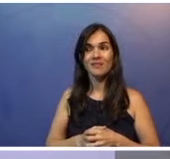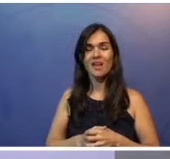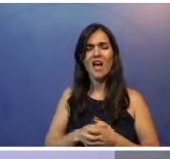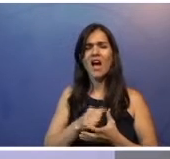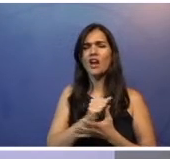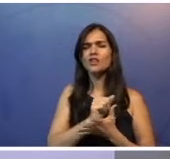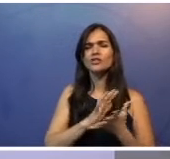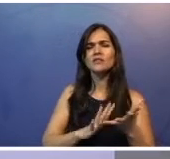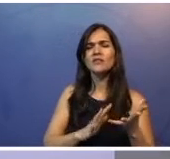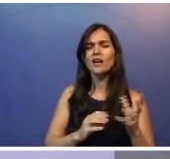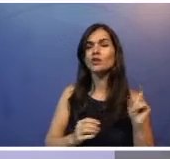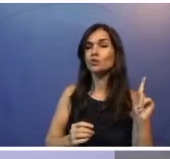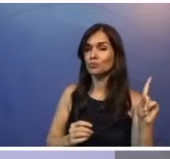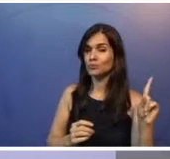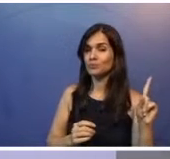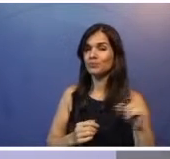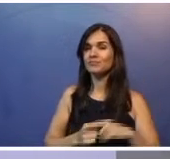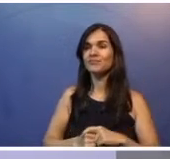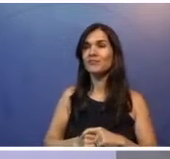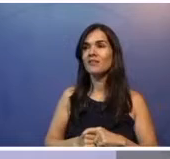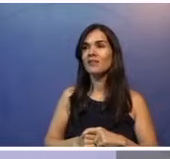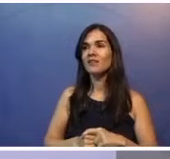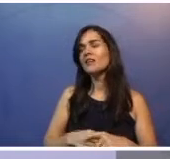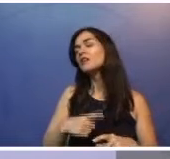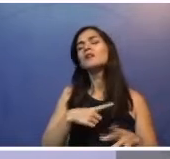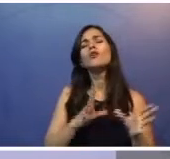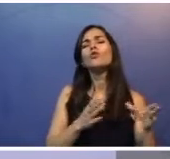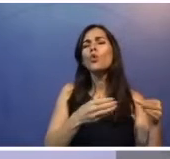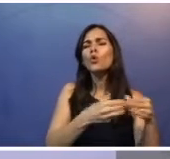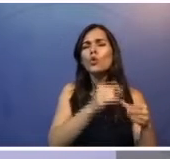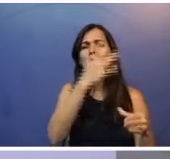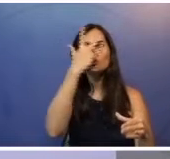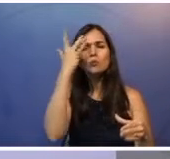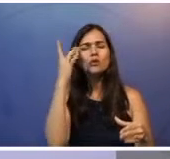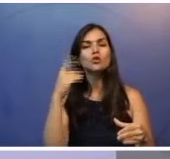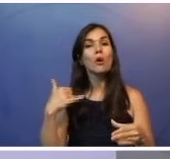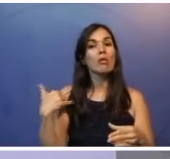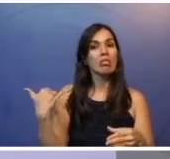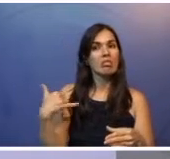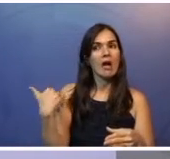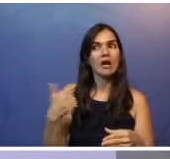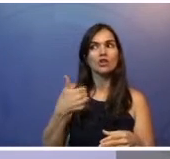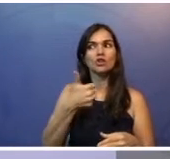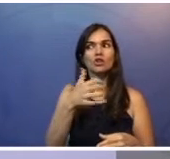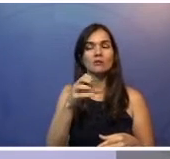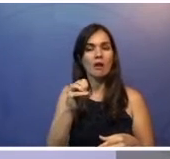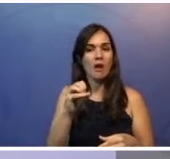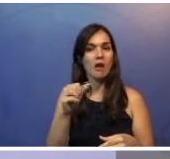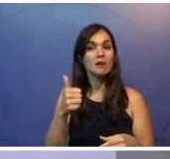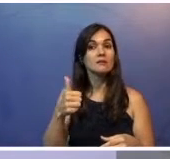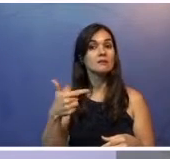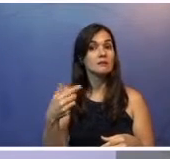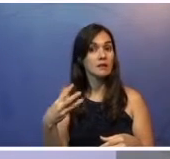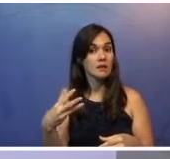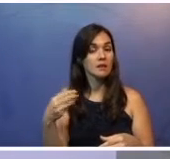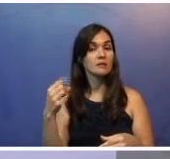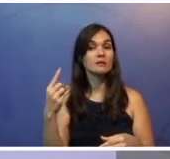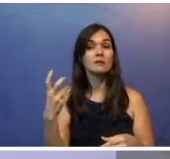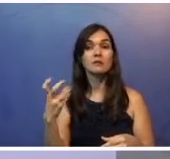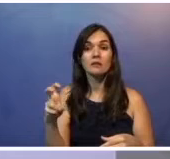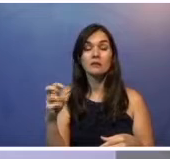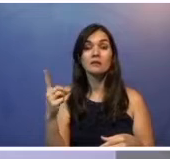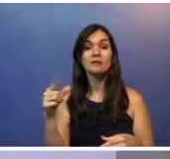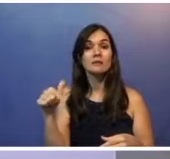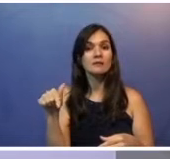exercício é um grupo de pessoas apresenta as idades de 10 13 15 e 17 anos